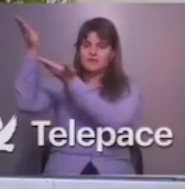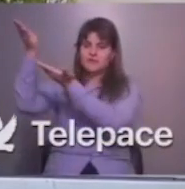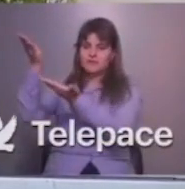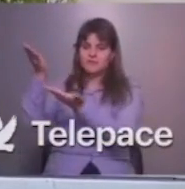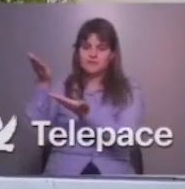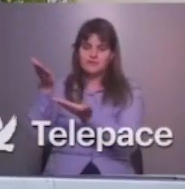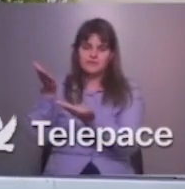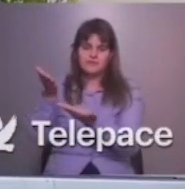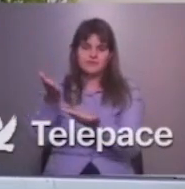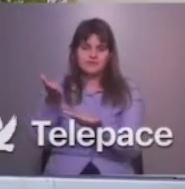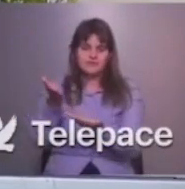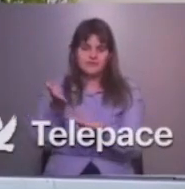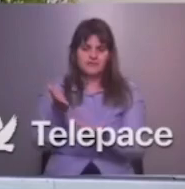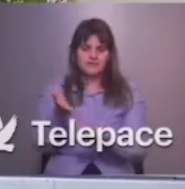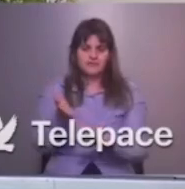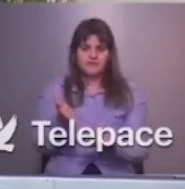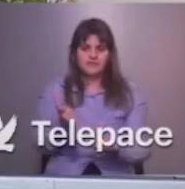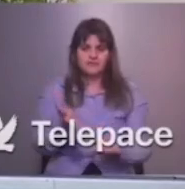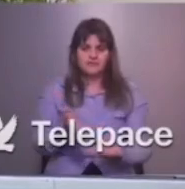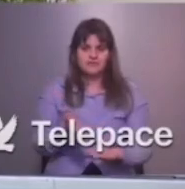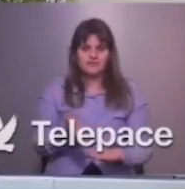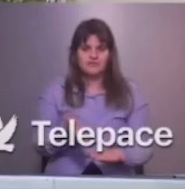Vinde, Senhor